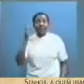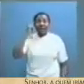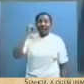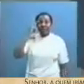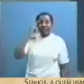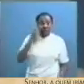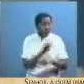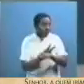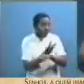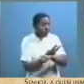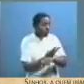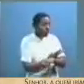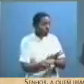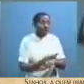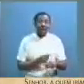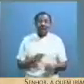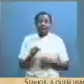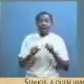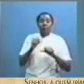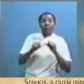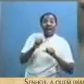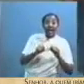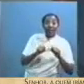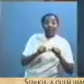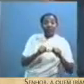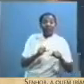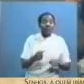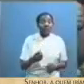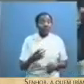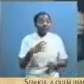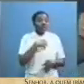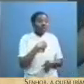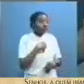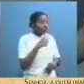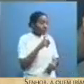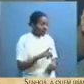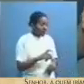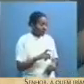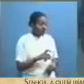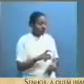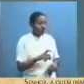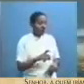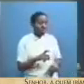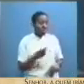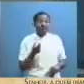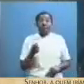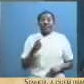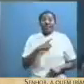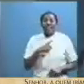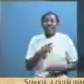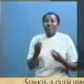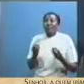da mentira, do orgulho, da vaidade, o vício do consumismo. Quantas famílias estão